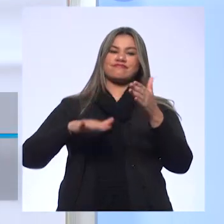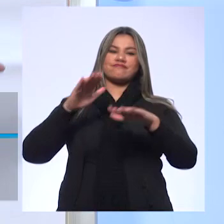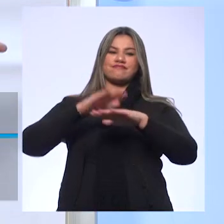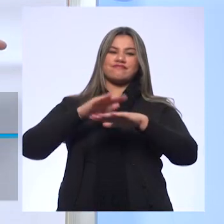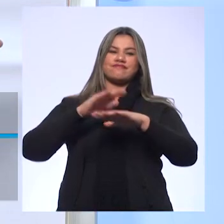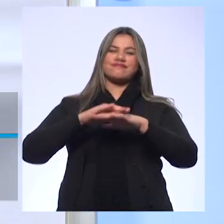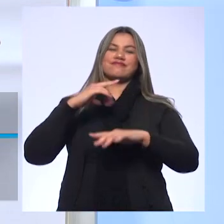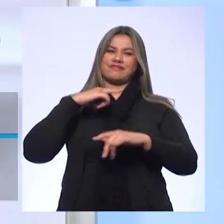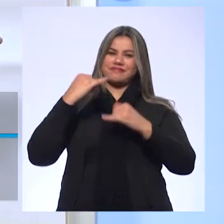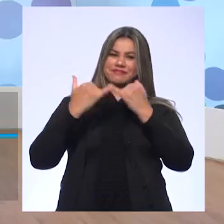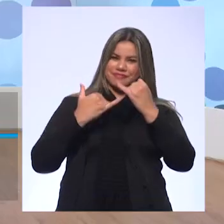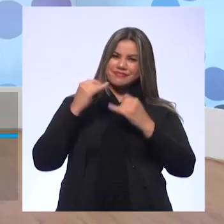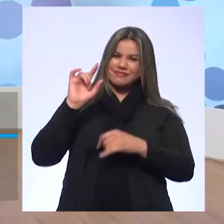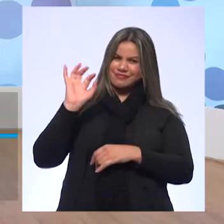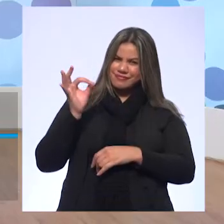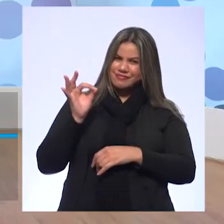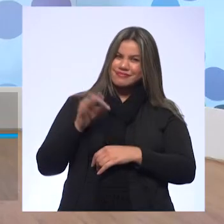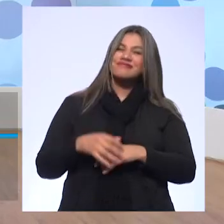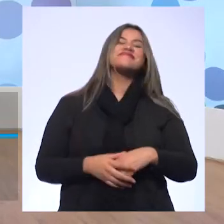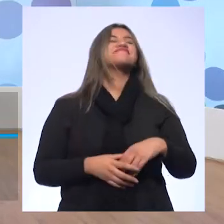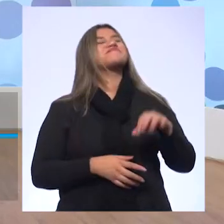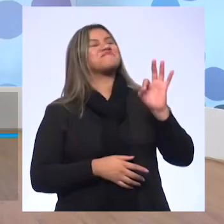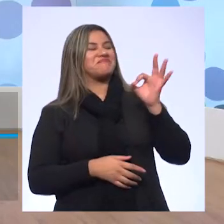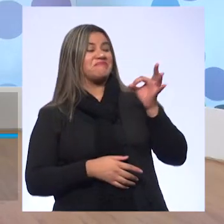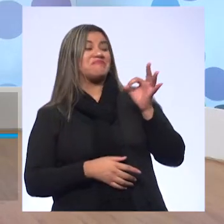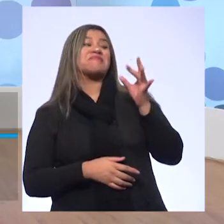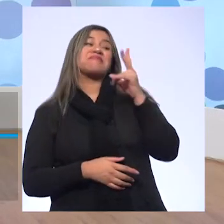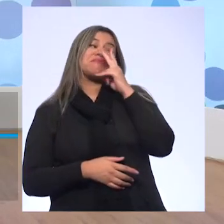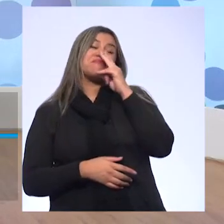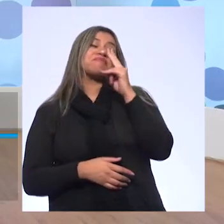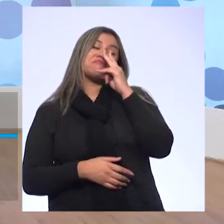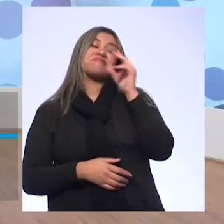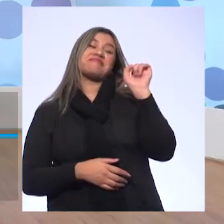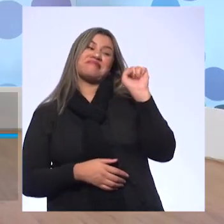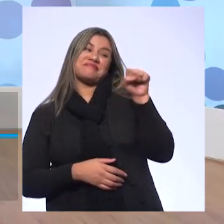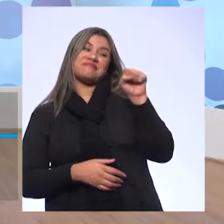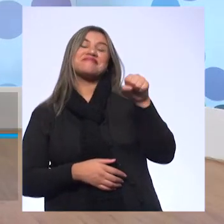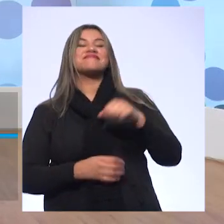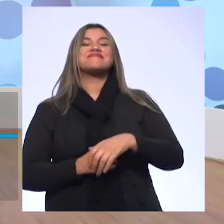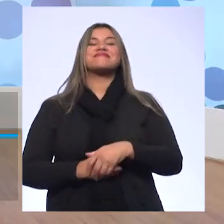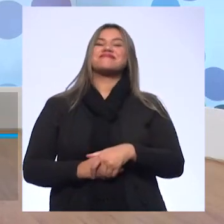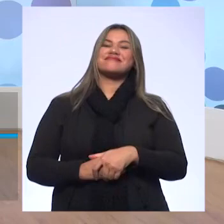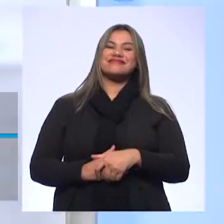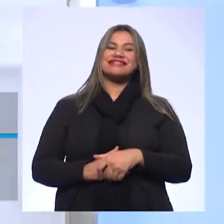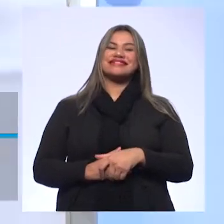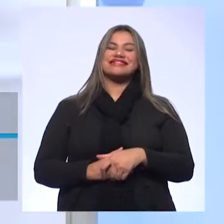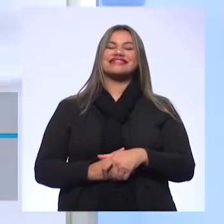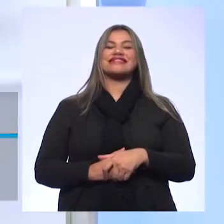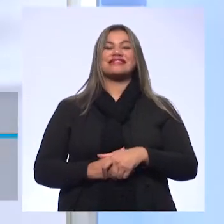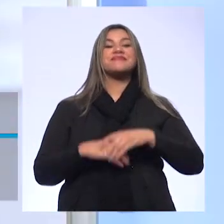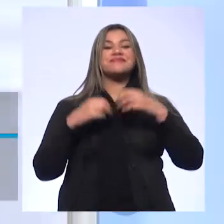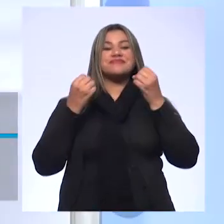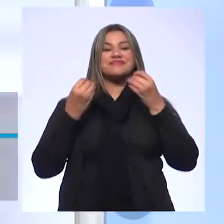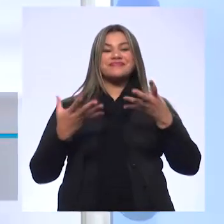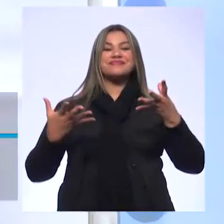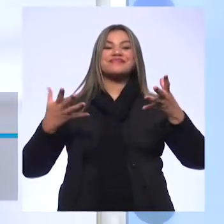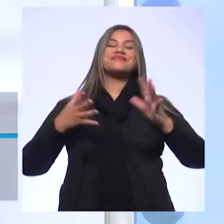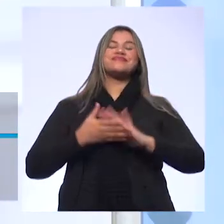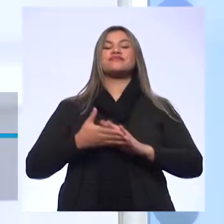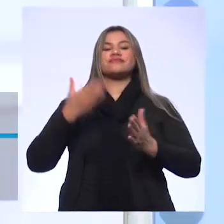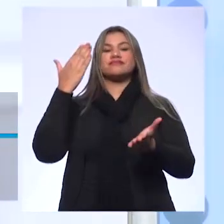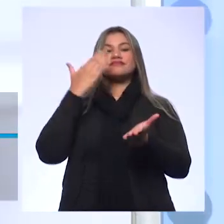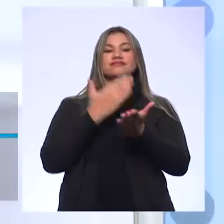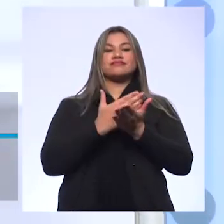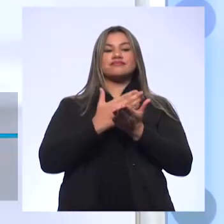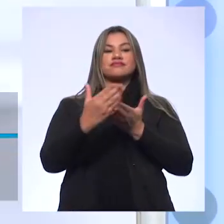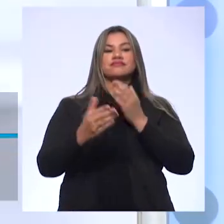até uma brincadeira hoje, não é, professor Edjoel? Ouvi dizer que tem. Tem uma brincadeira aí. Bom, para começar, para fazer esse disparador